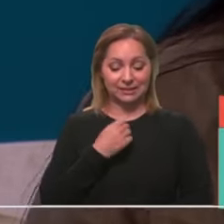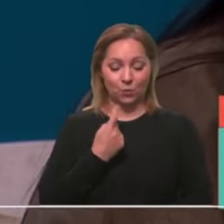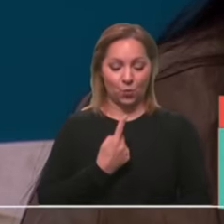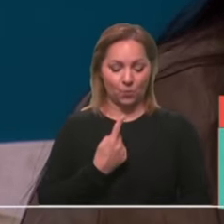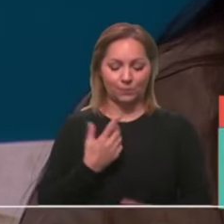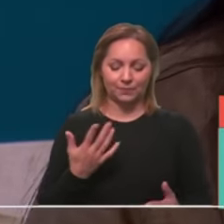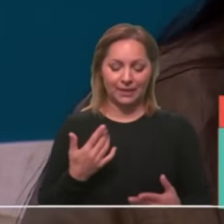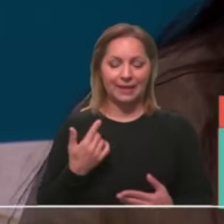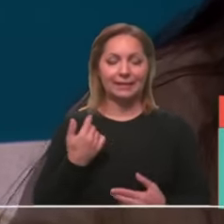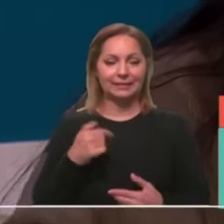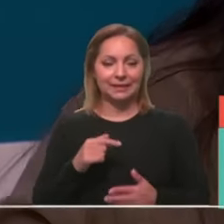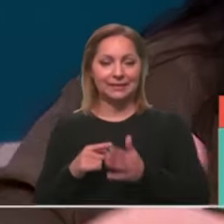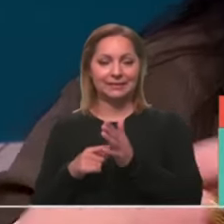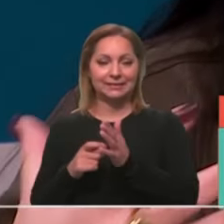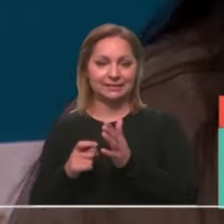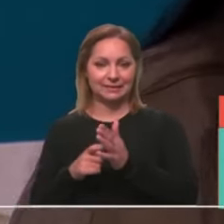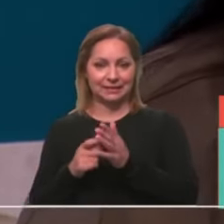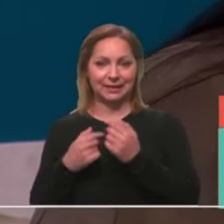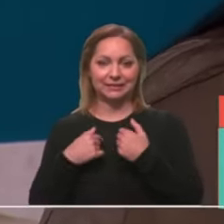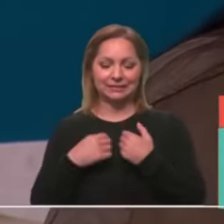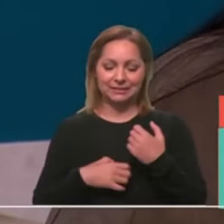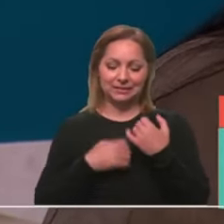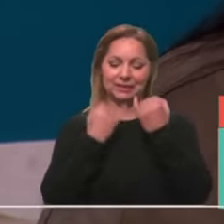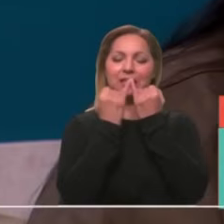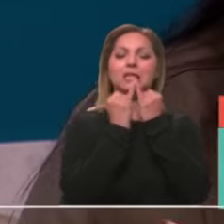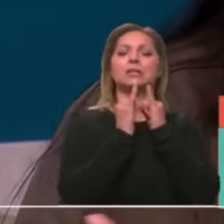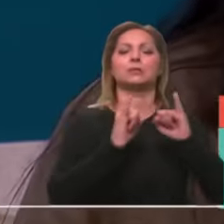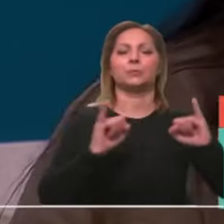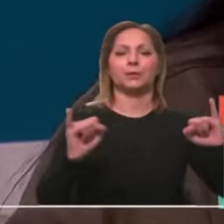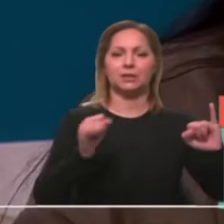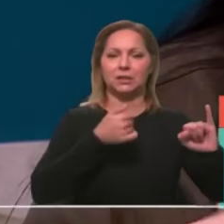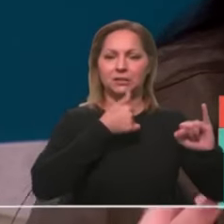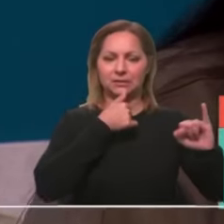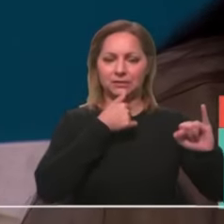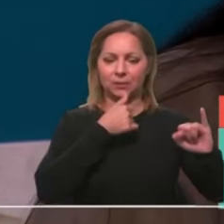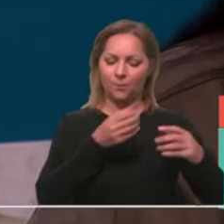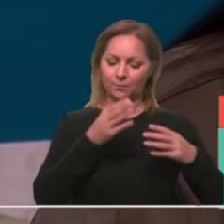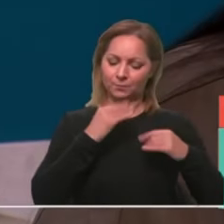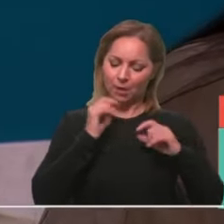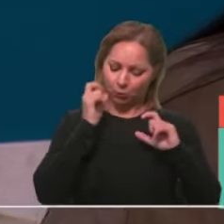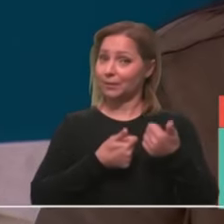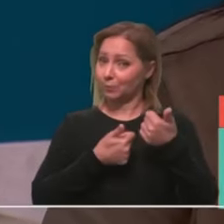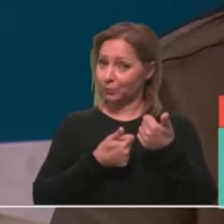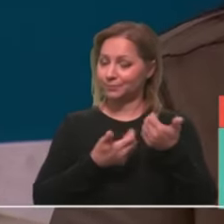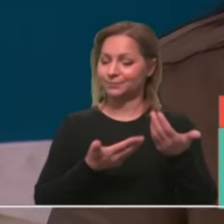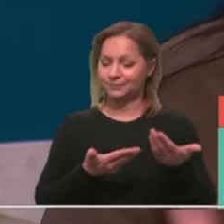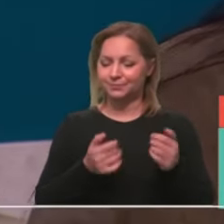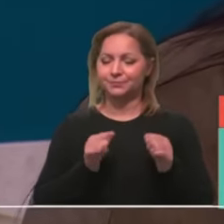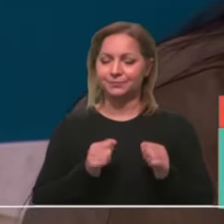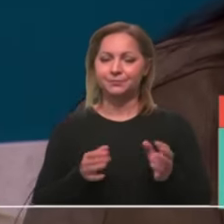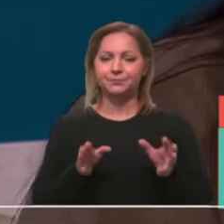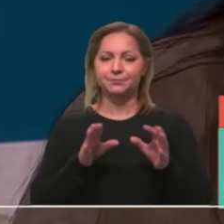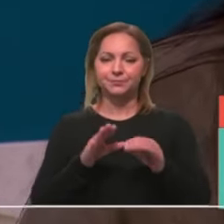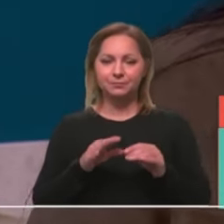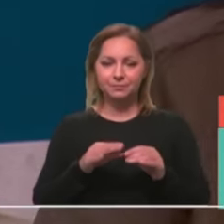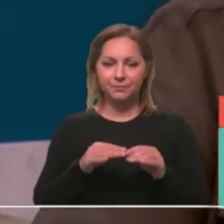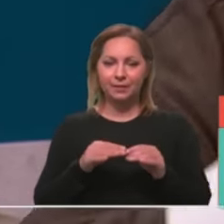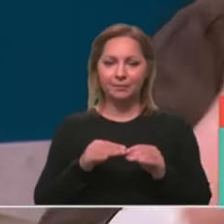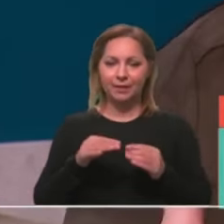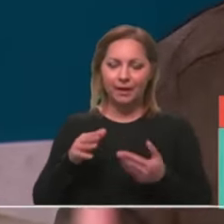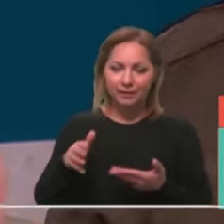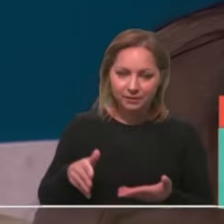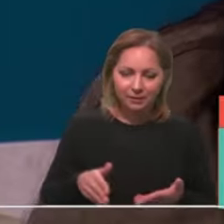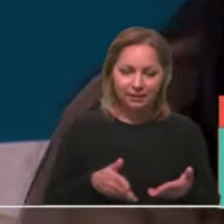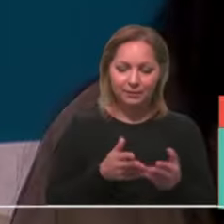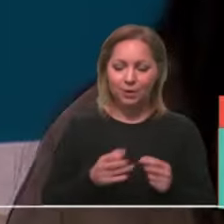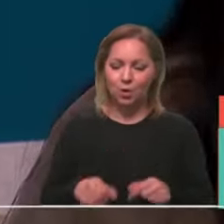essa necessidade de ser independentes nas decisões, vão estar mais no controle da própria vida. Há mais abertura de caminhos, muitos